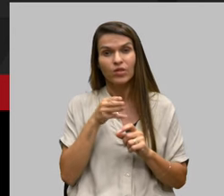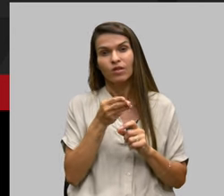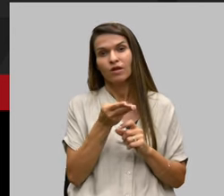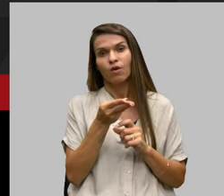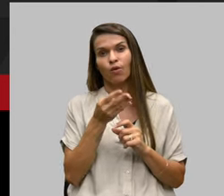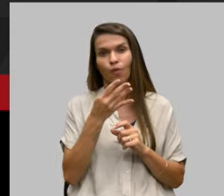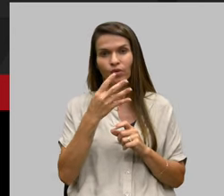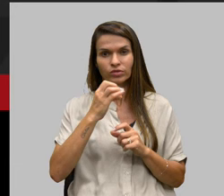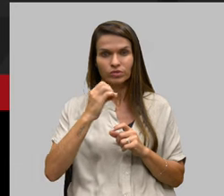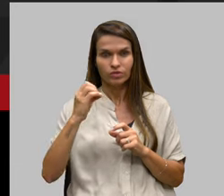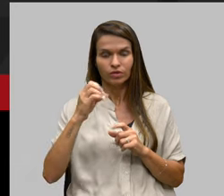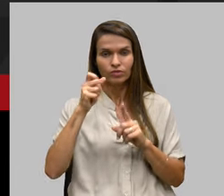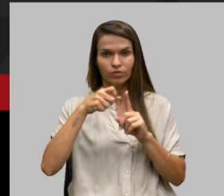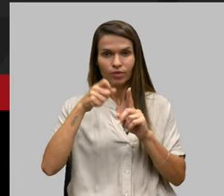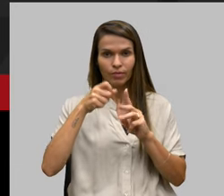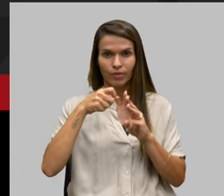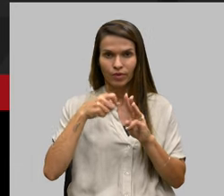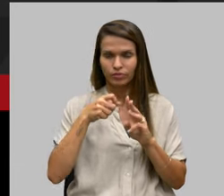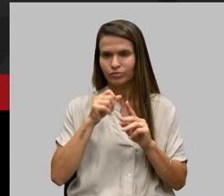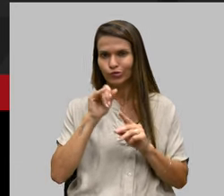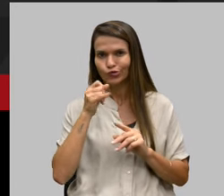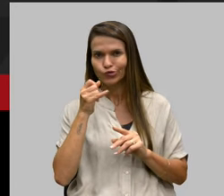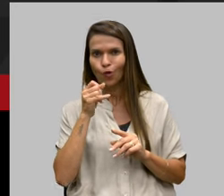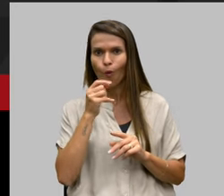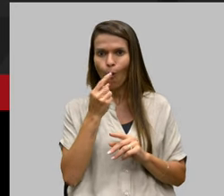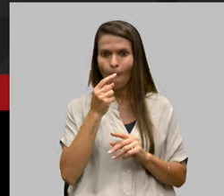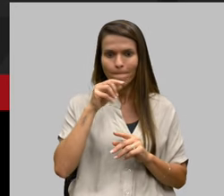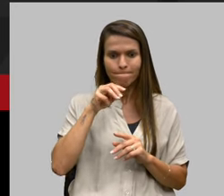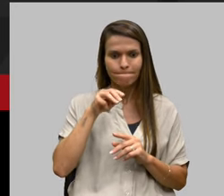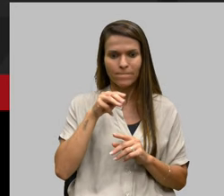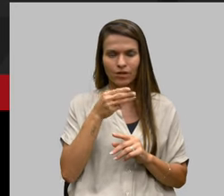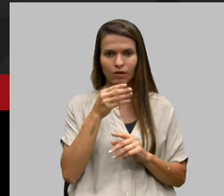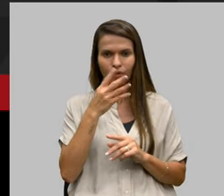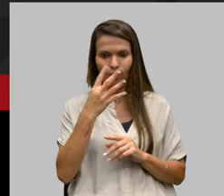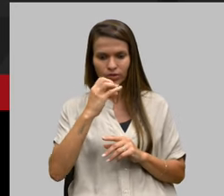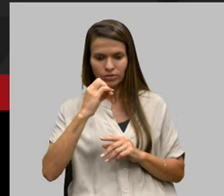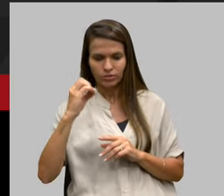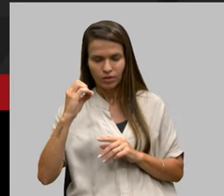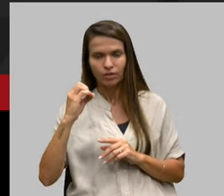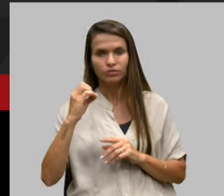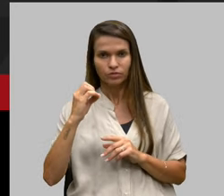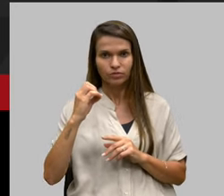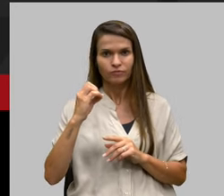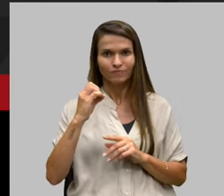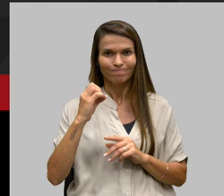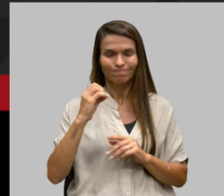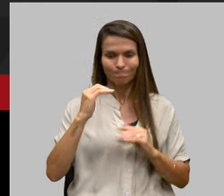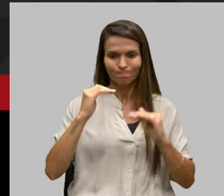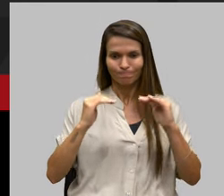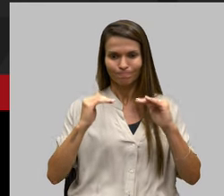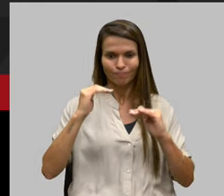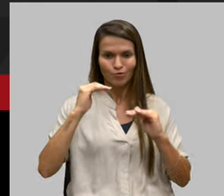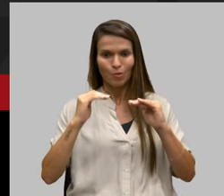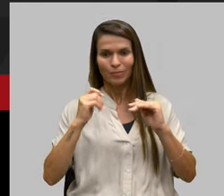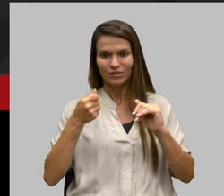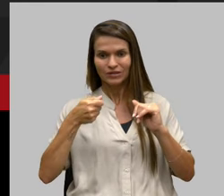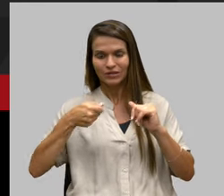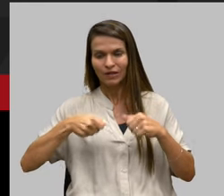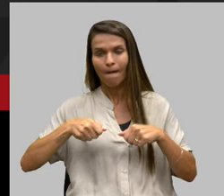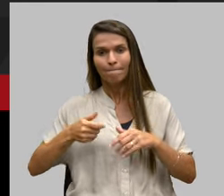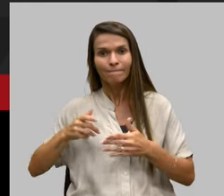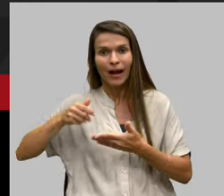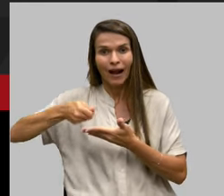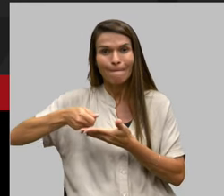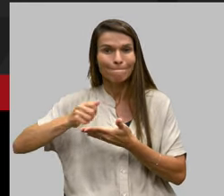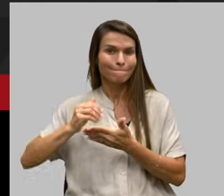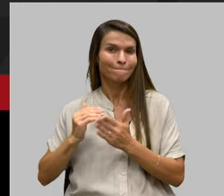Ora se só os juros é 1.400 eh para eu amortizar eu tinha que pagar algo mais do que o juros então a